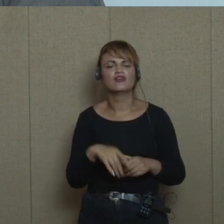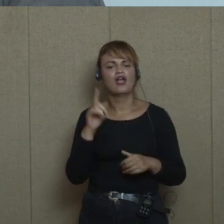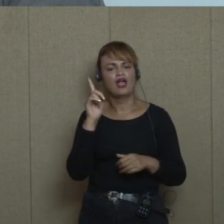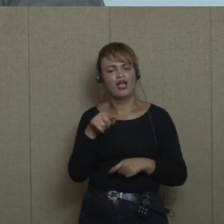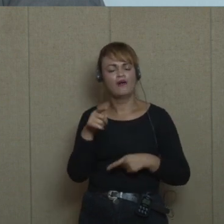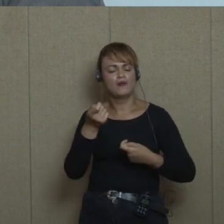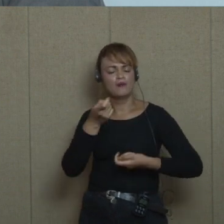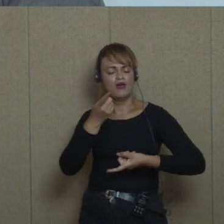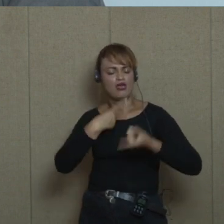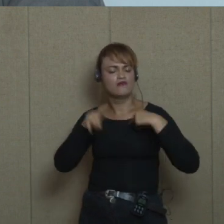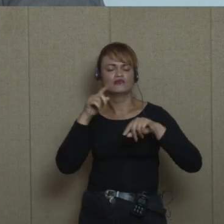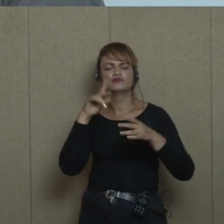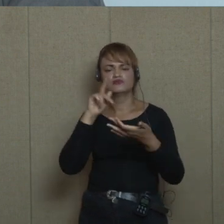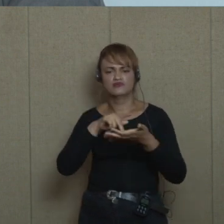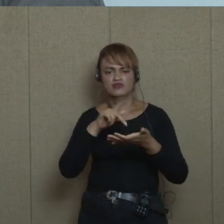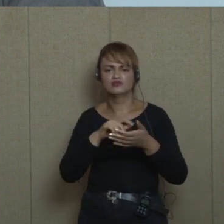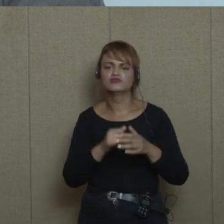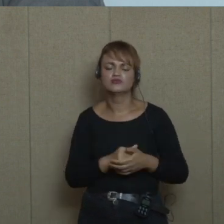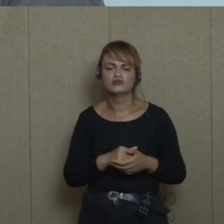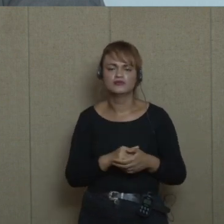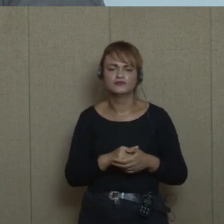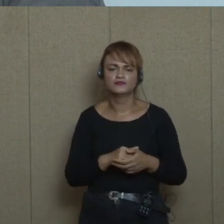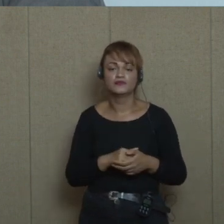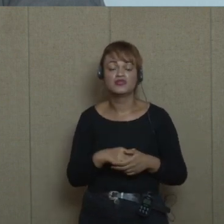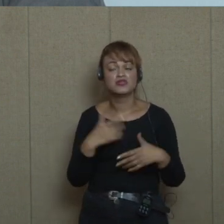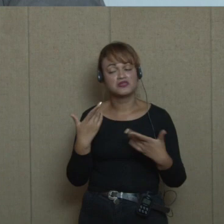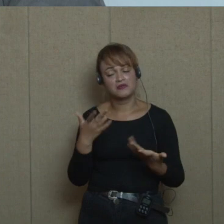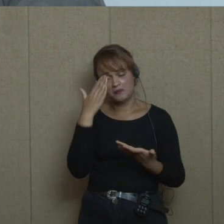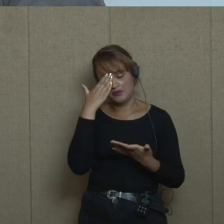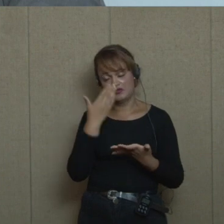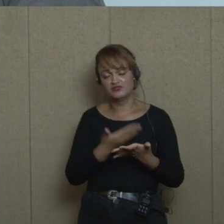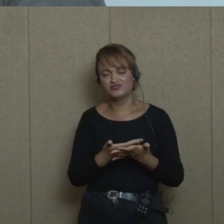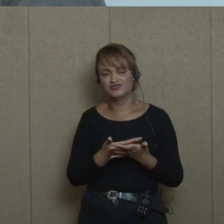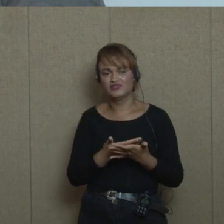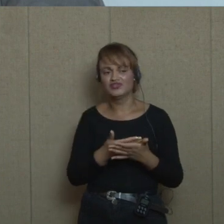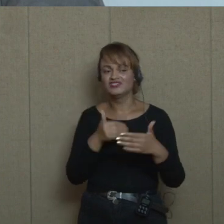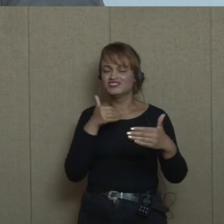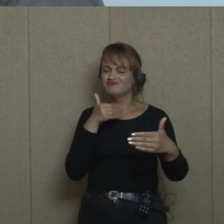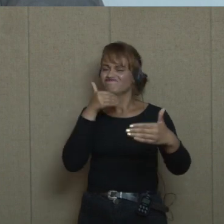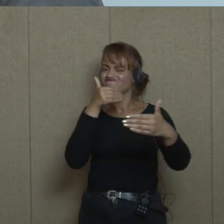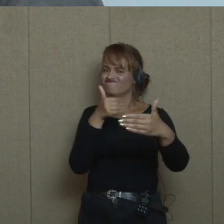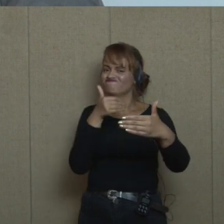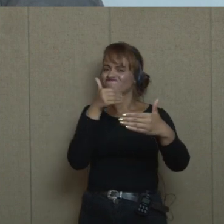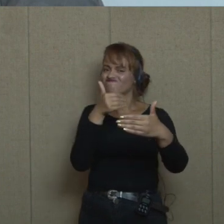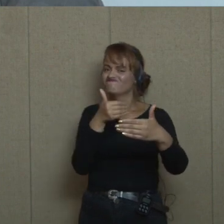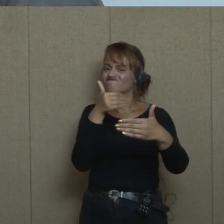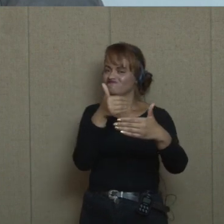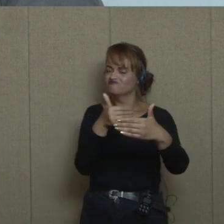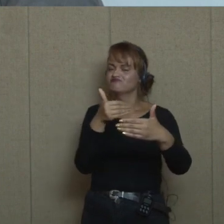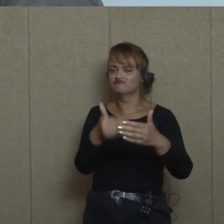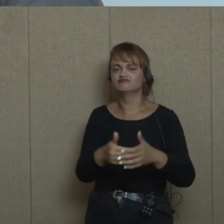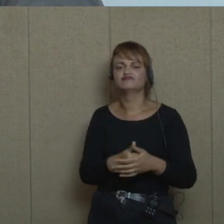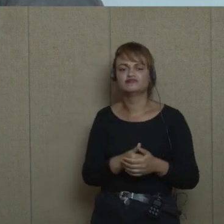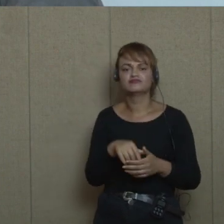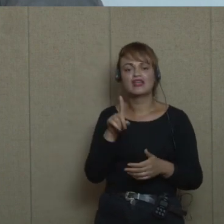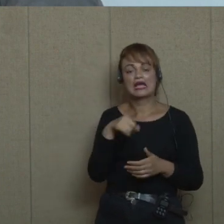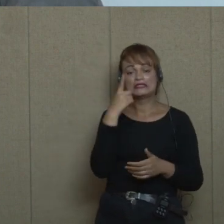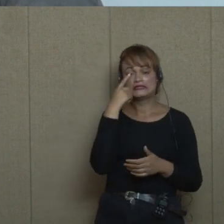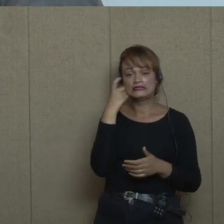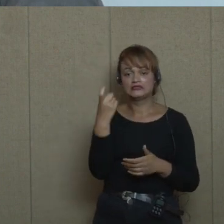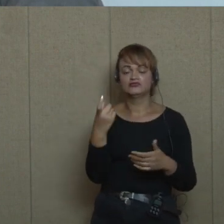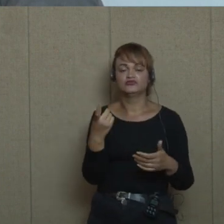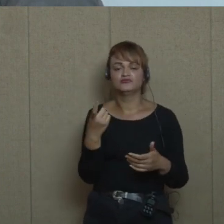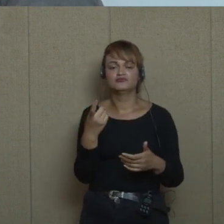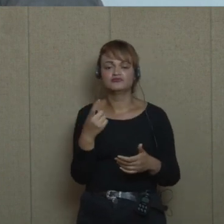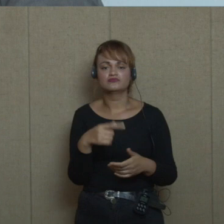uma revolução real. E eu acho que nós estamos lá, nós estamos chegando lá. O que é interessante é que